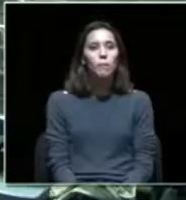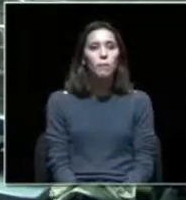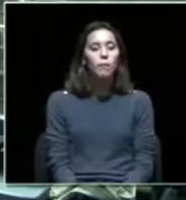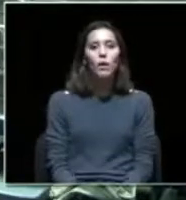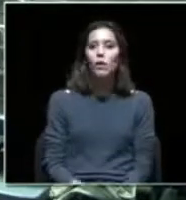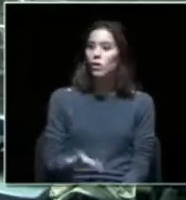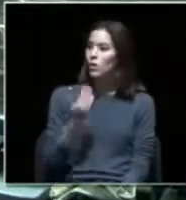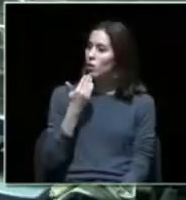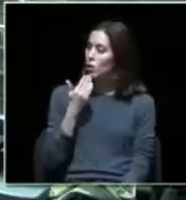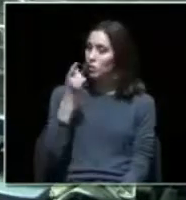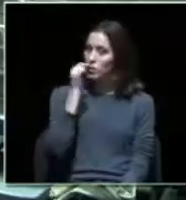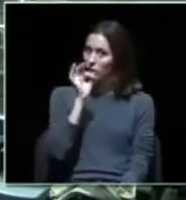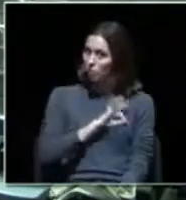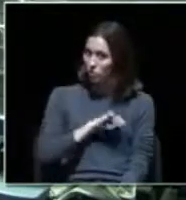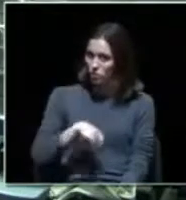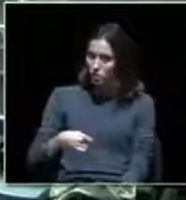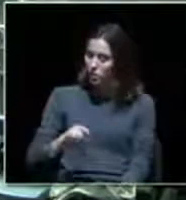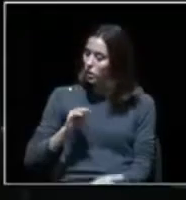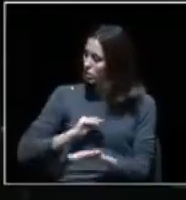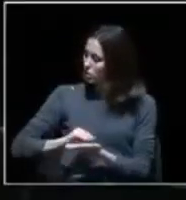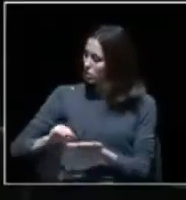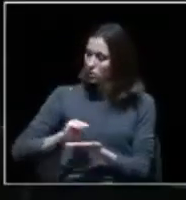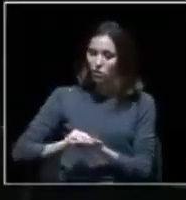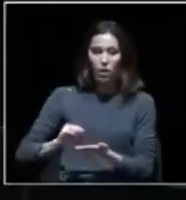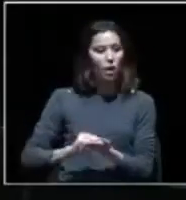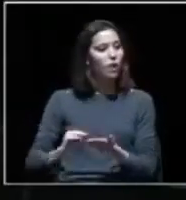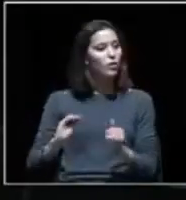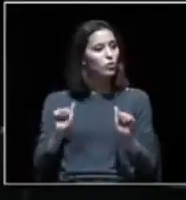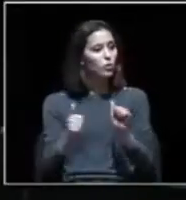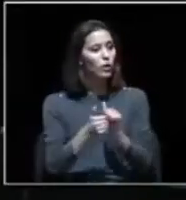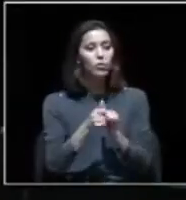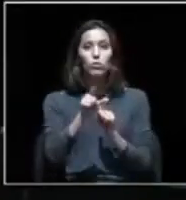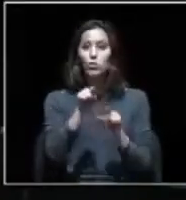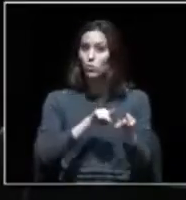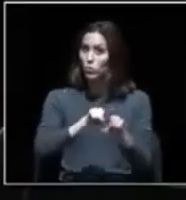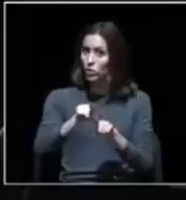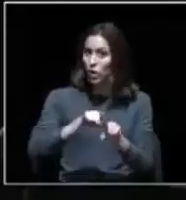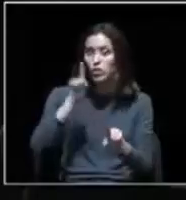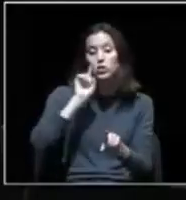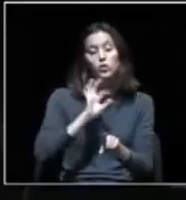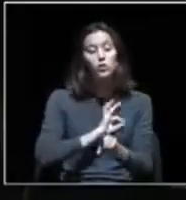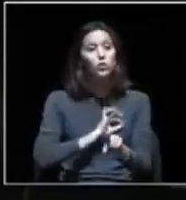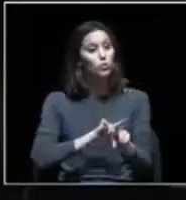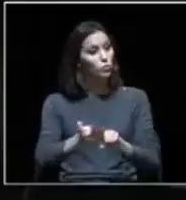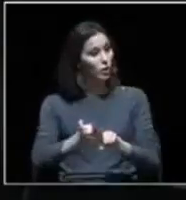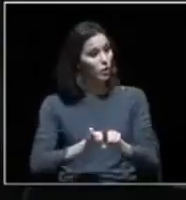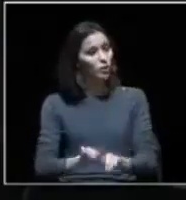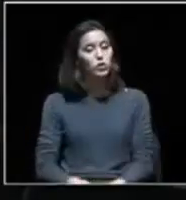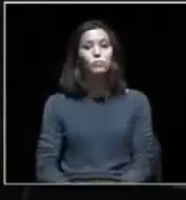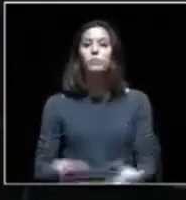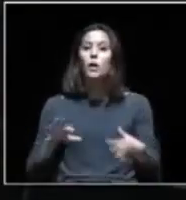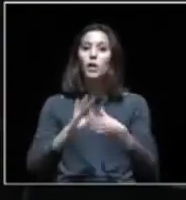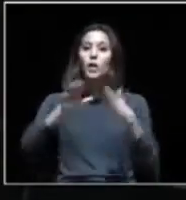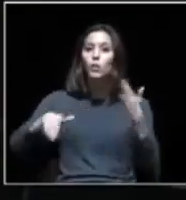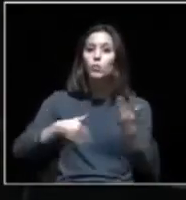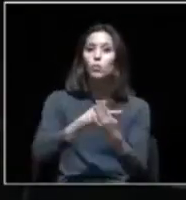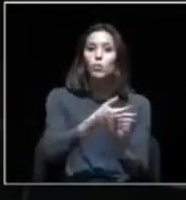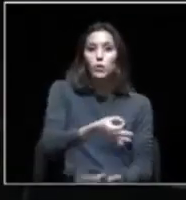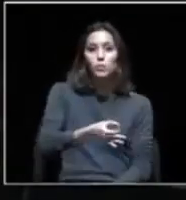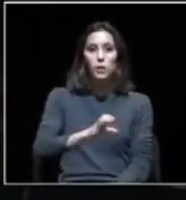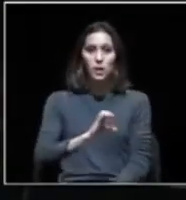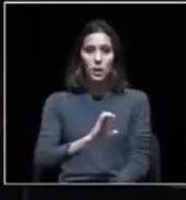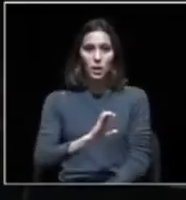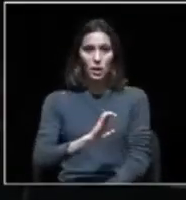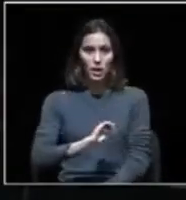Obrigada, Sr. Presidente, Srs. Secretárias, Srs. Vereadores e Srs. Deputados e Sras. Deputadas. Relativamente à proposta apresentada pelo